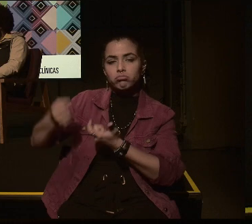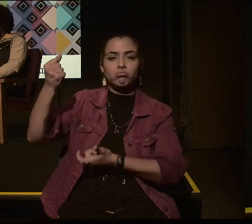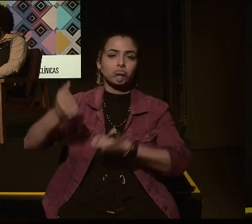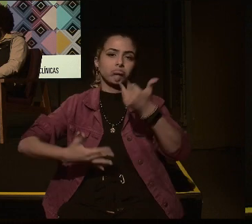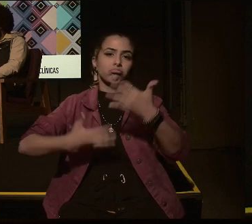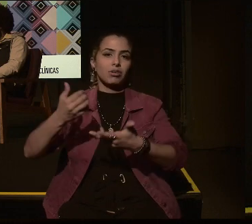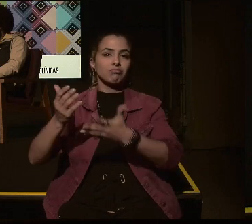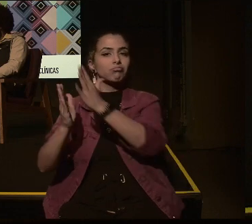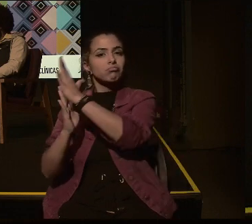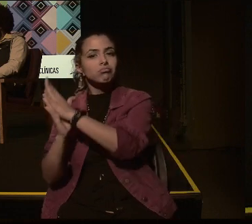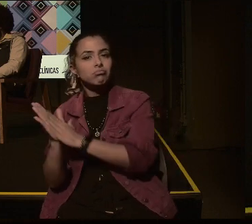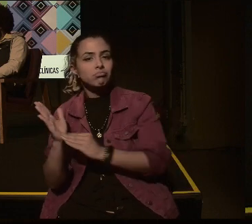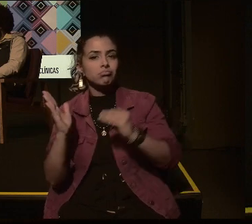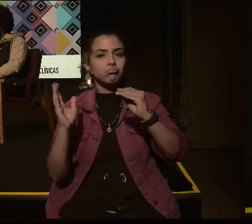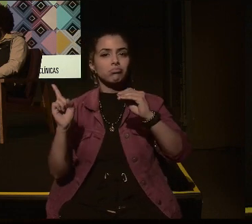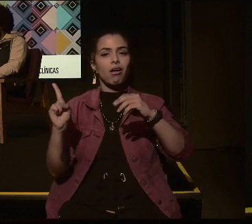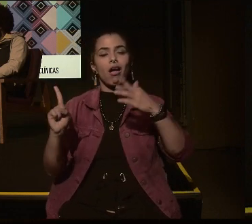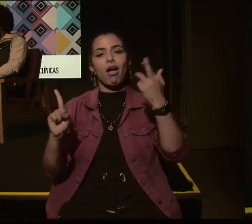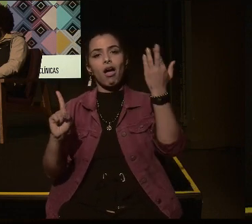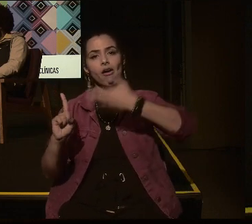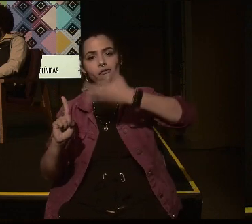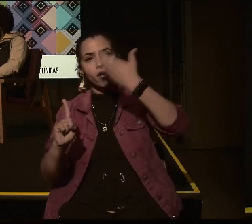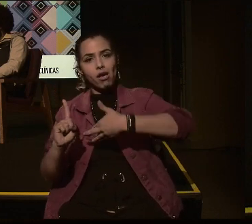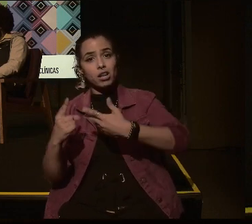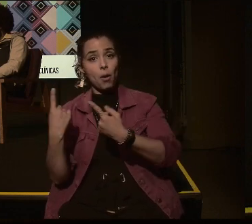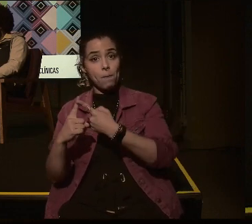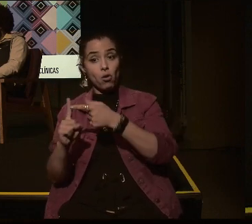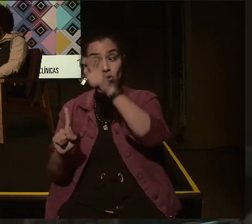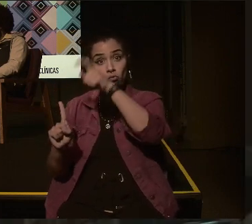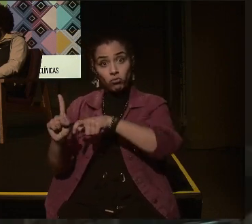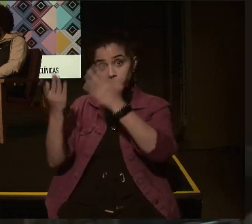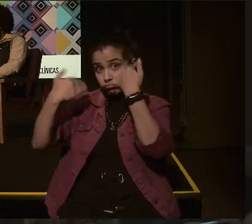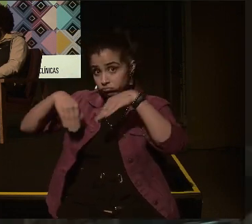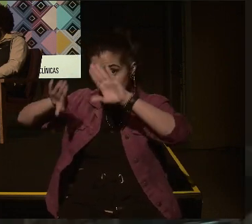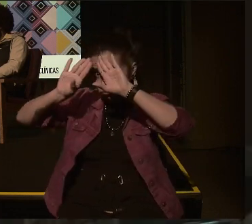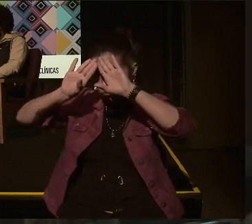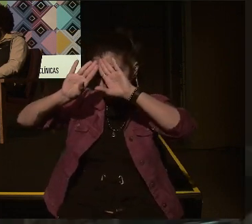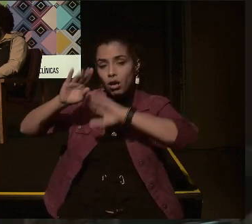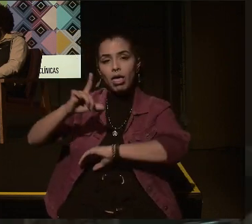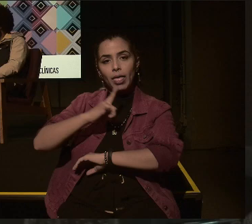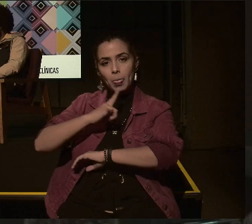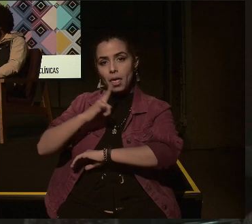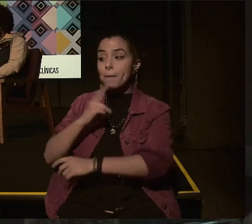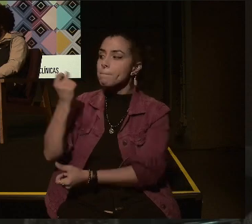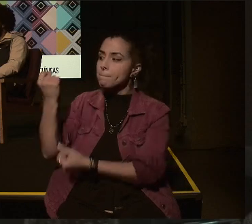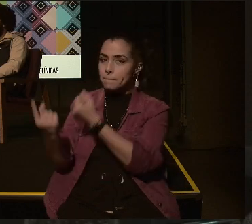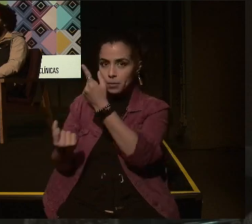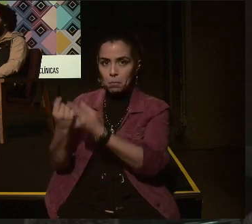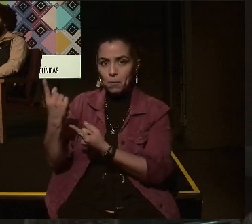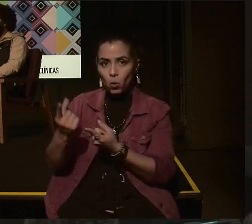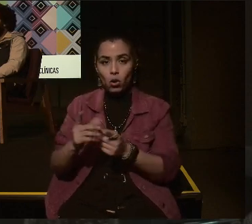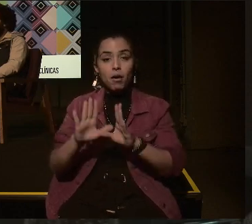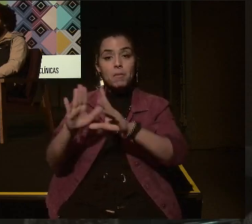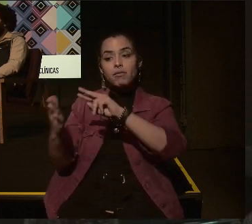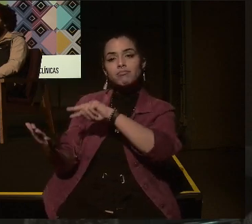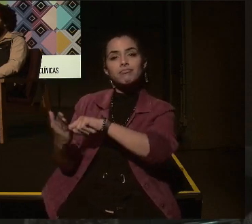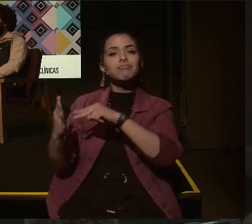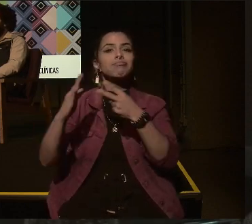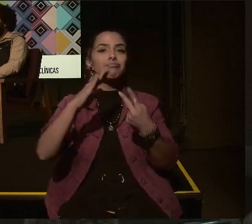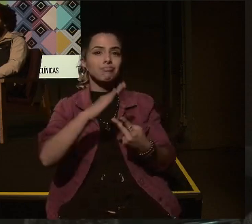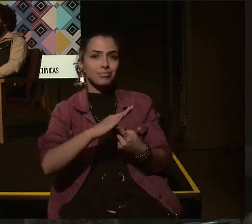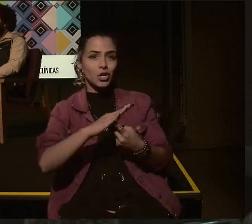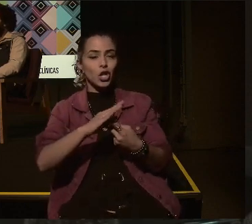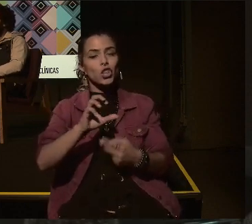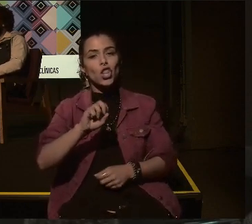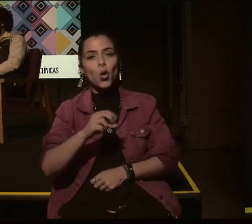Então, também tem pipoca, tal qual São João, mas estava significado de outra forma. Também tem